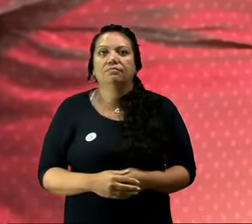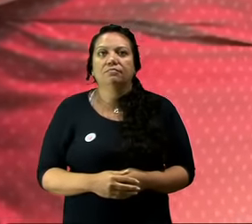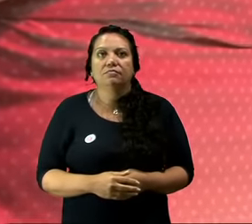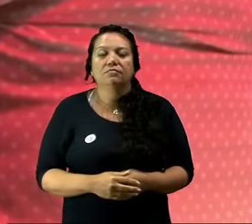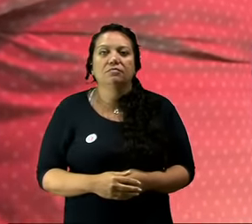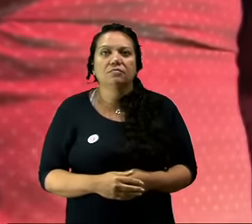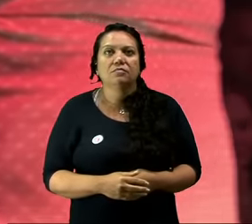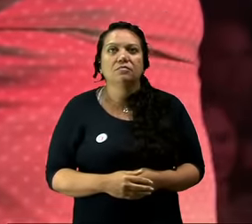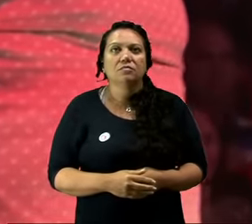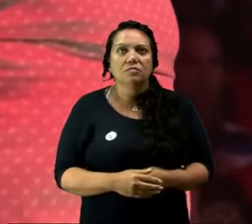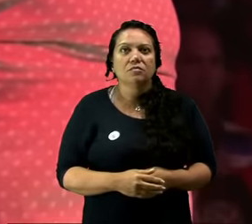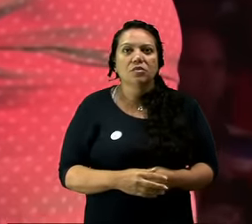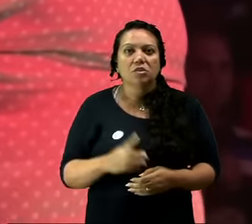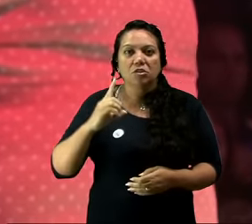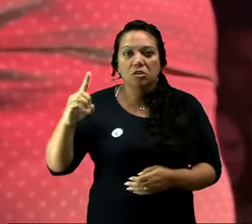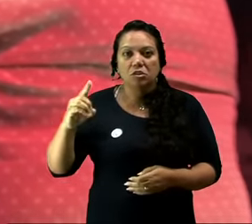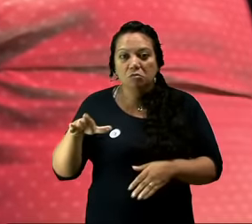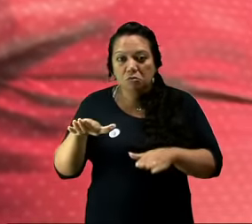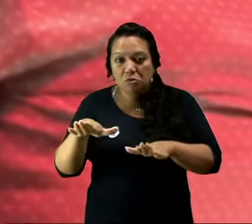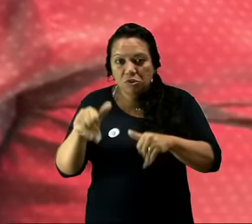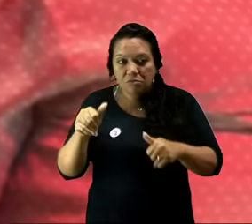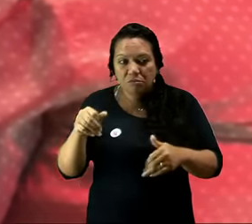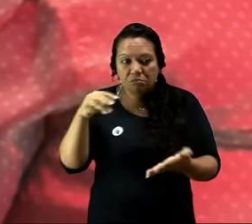Deus te chama para o ministério.